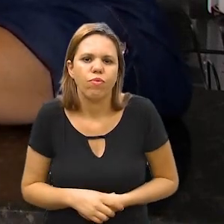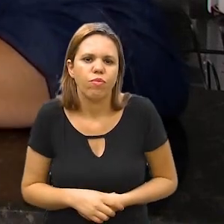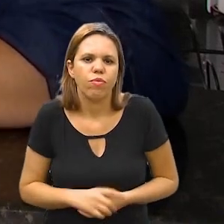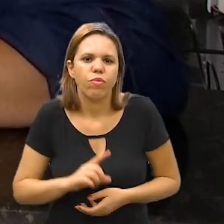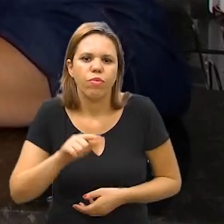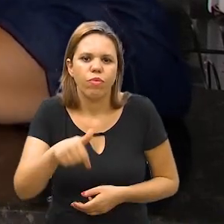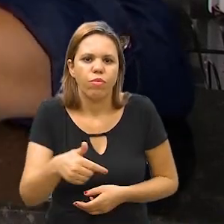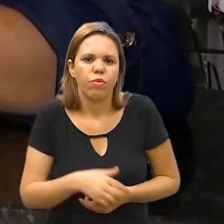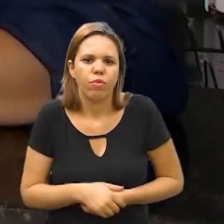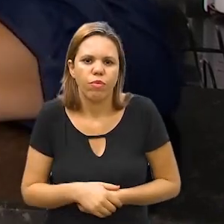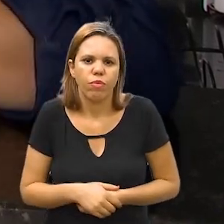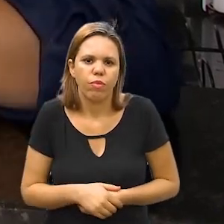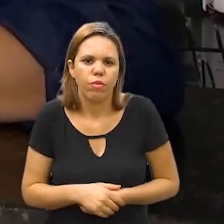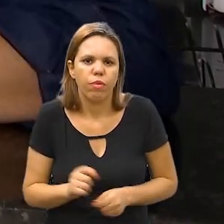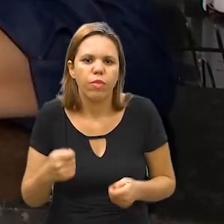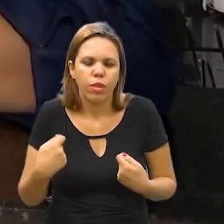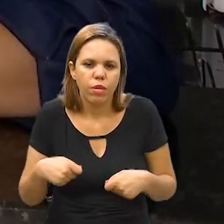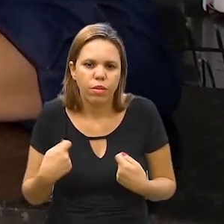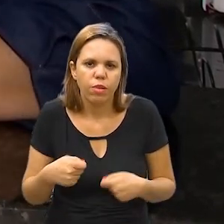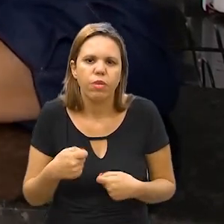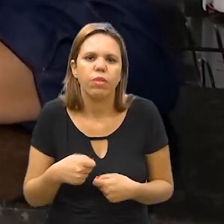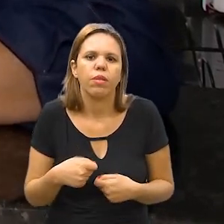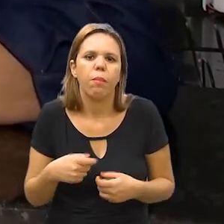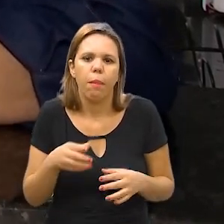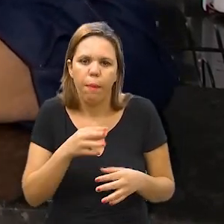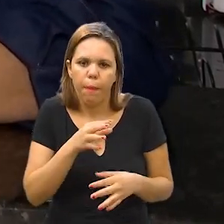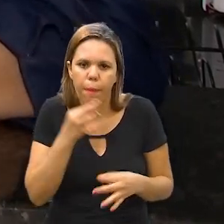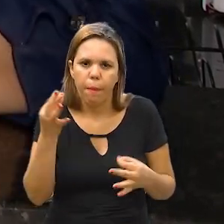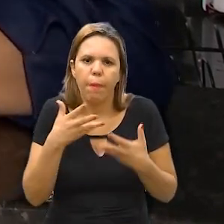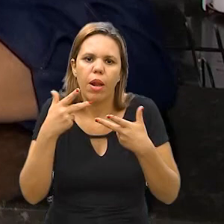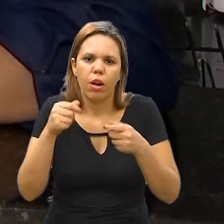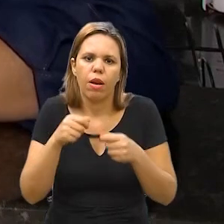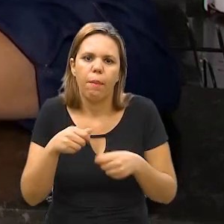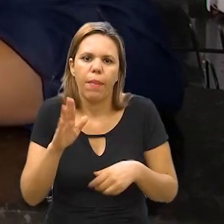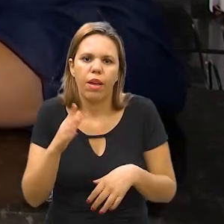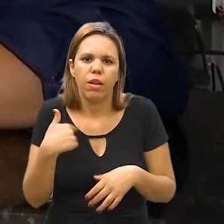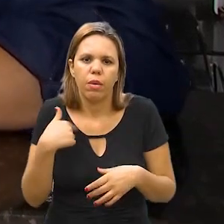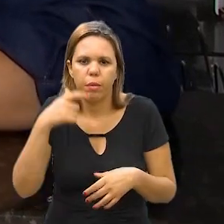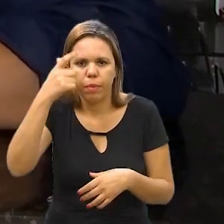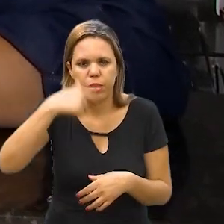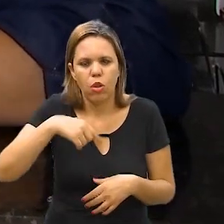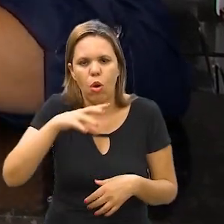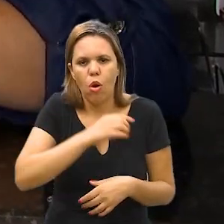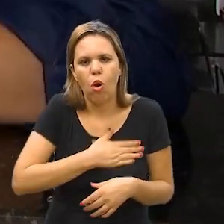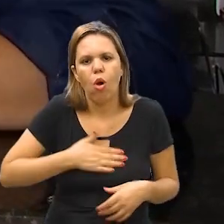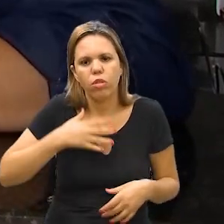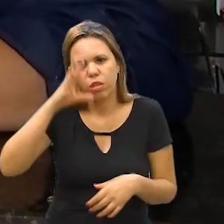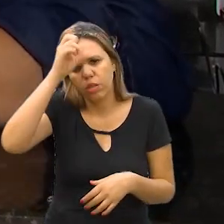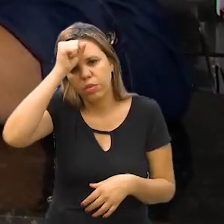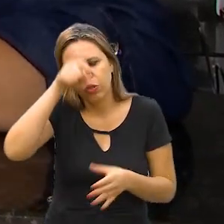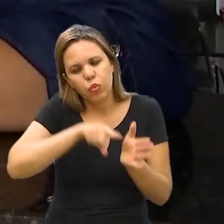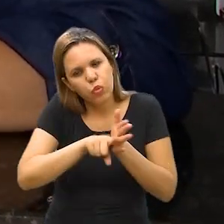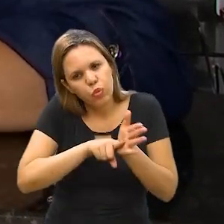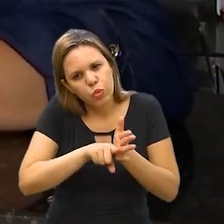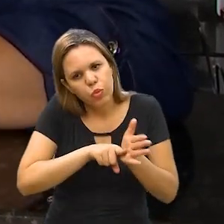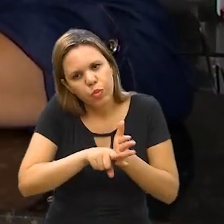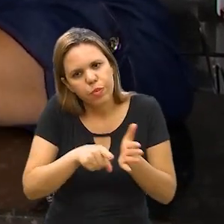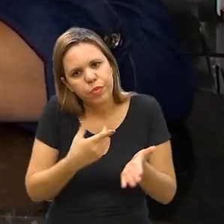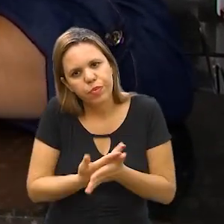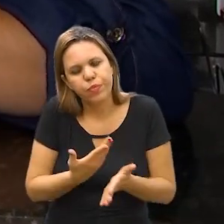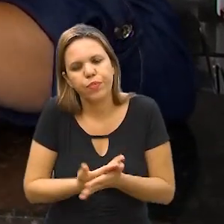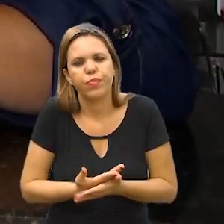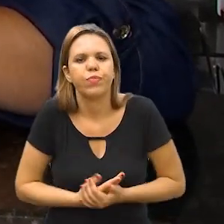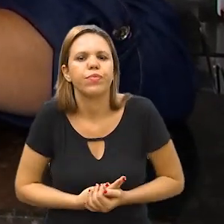E depois eu falei assim, não, preciso ainda aperfeiçoar mais. Que eu sou uma pessoa que eu gosto de aprender, gosto de estudar, né?